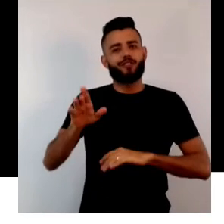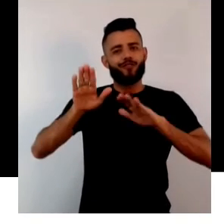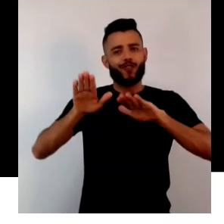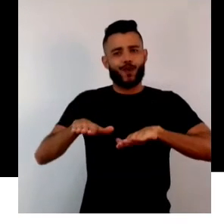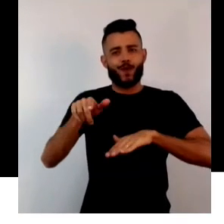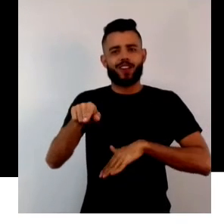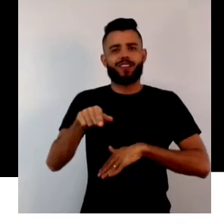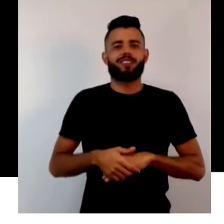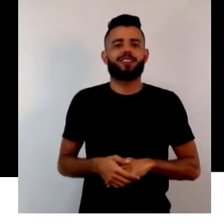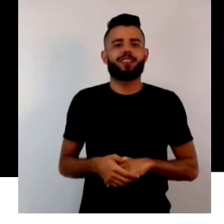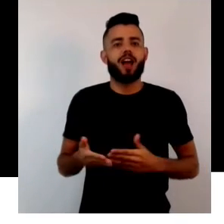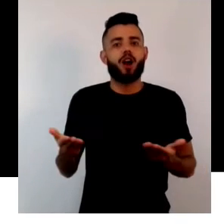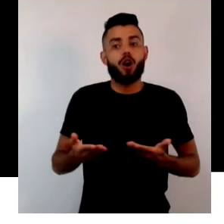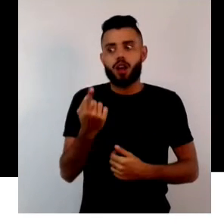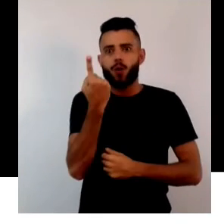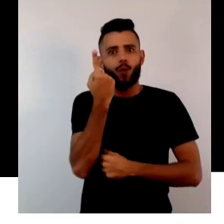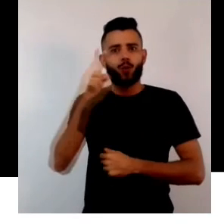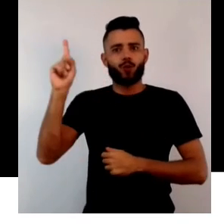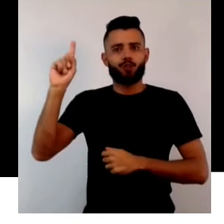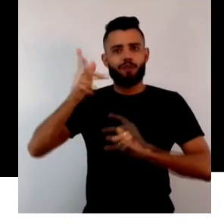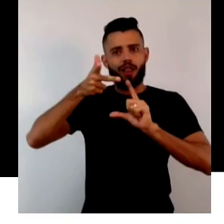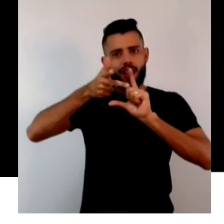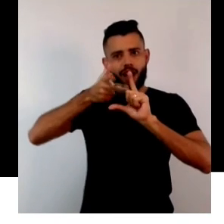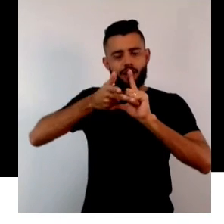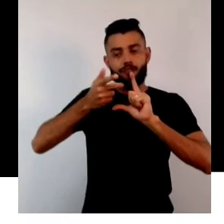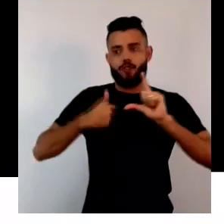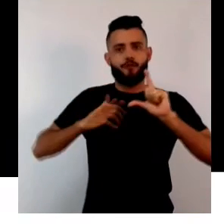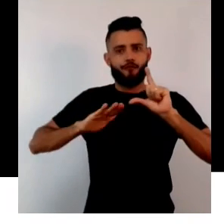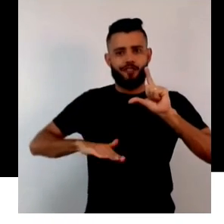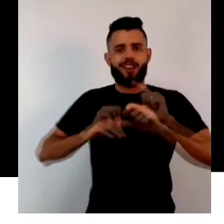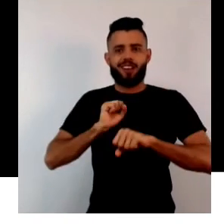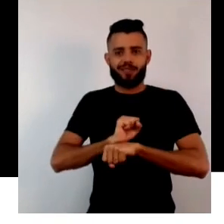live que eu mesmo vou ficar por aqui já para participar.